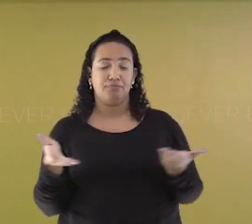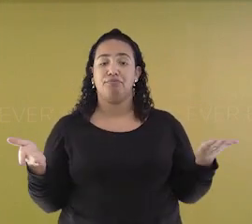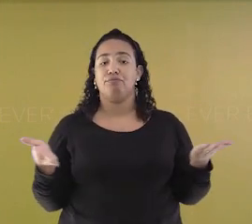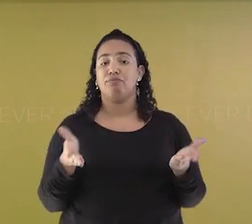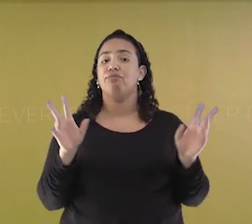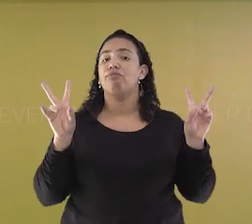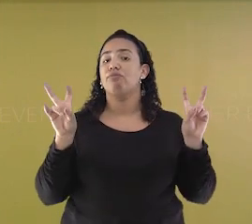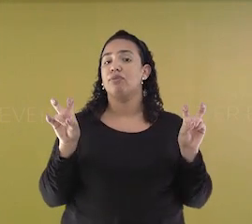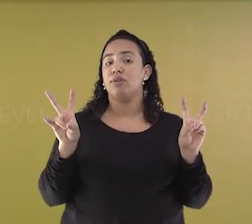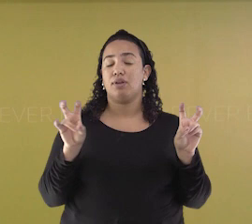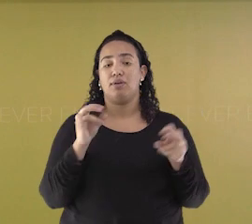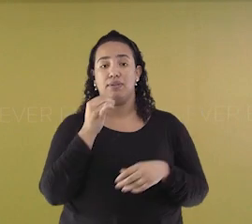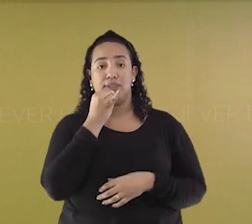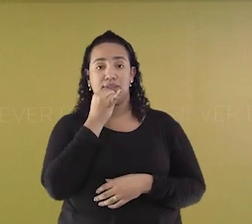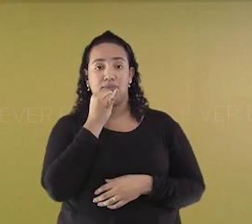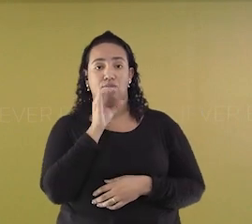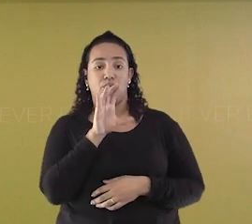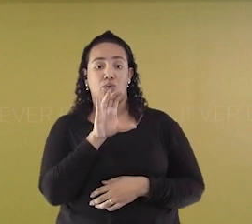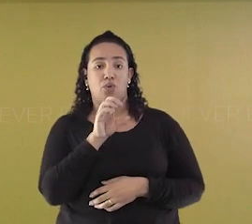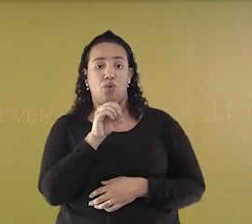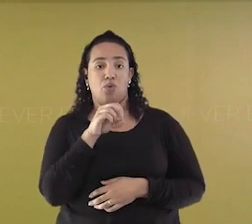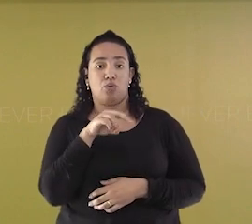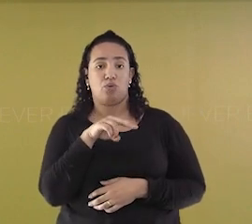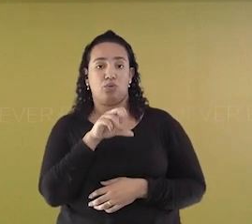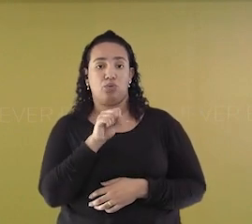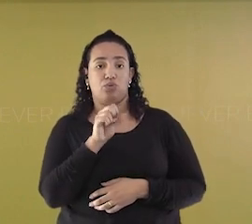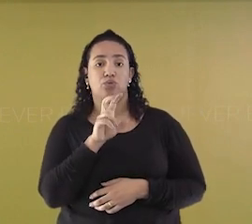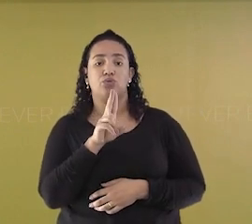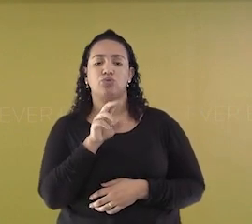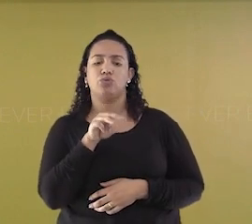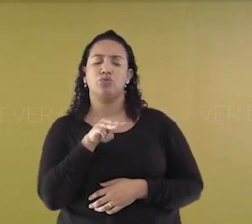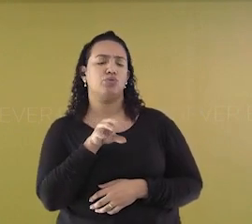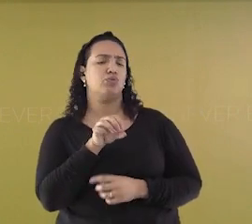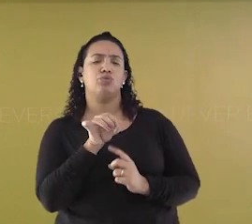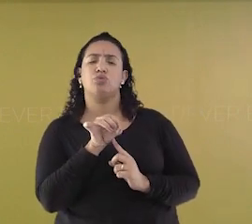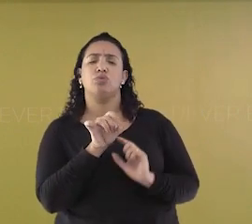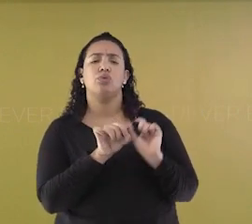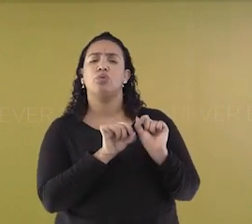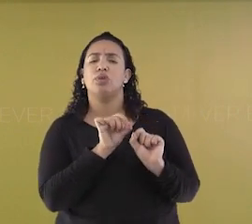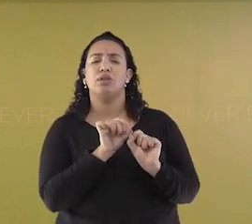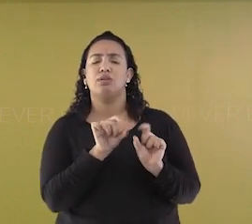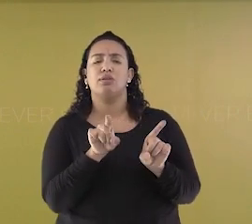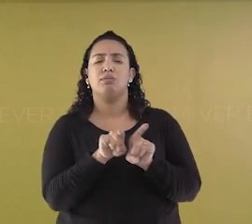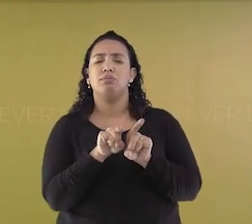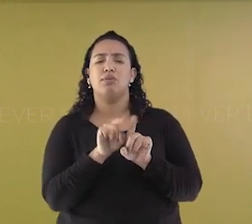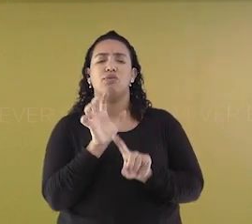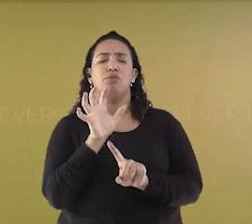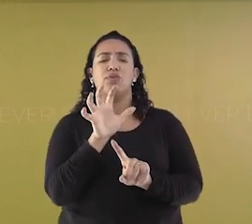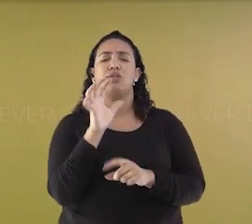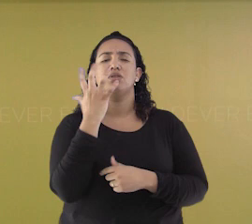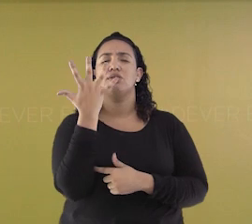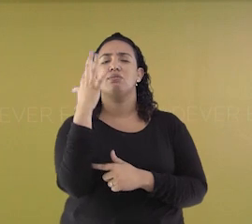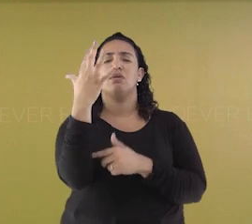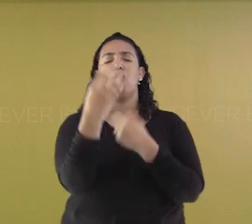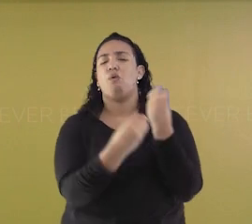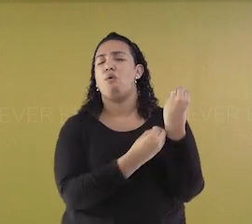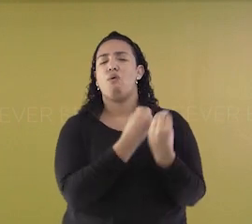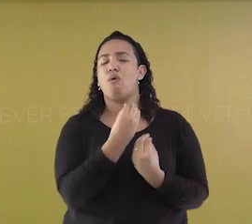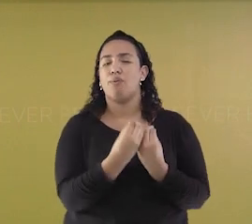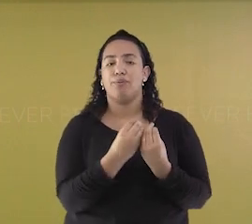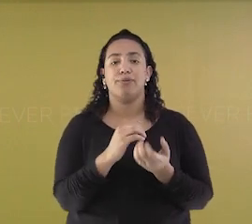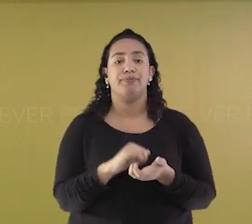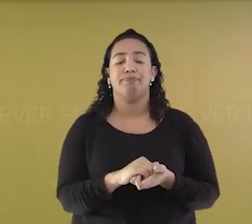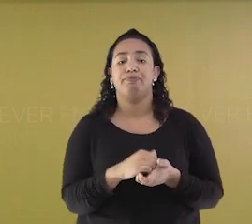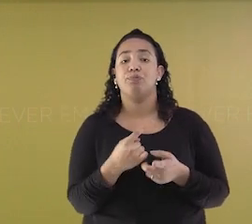Hoje vamos falar um pouco sobre consumo e os impactos negativos no meio ambiente. O que leva